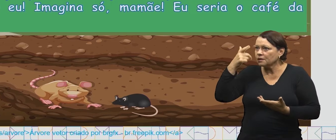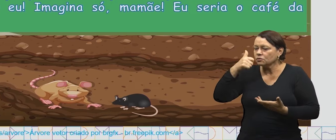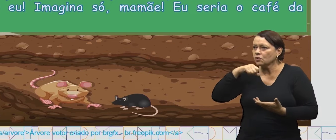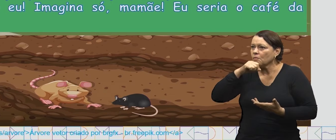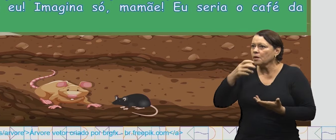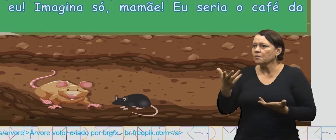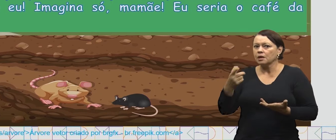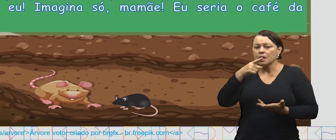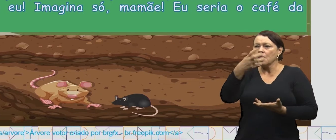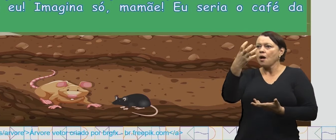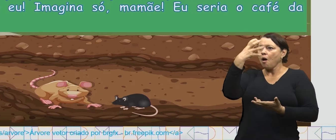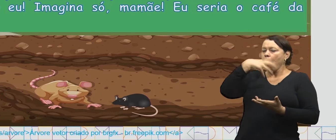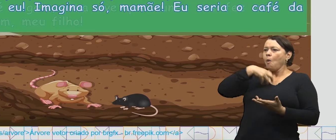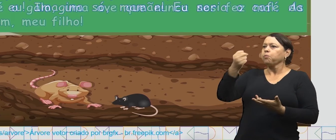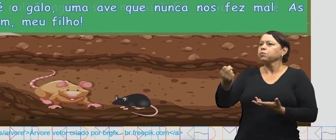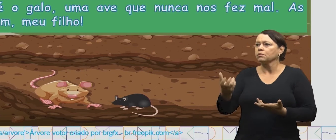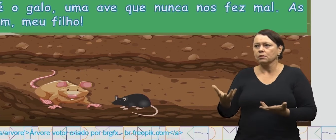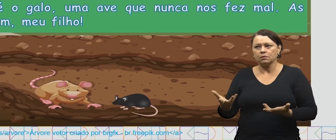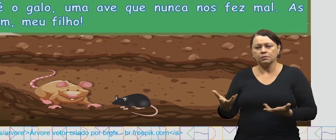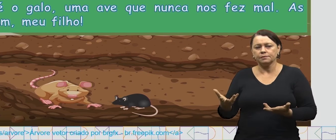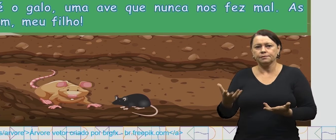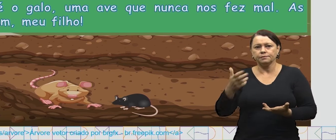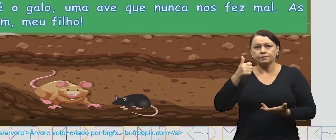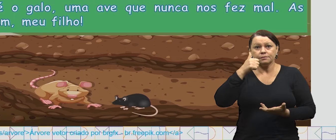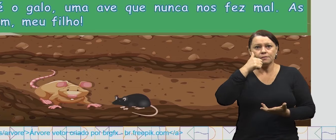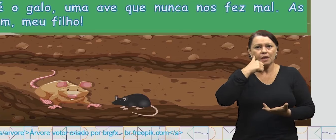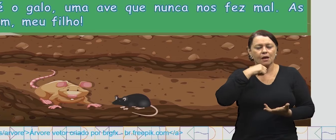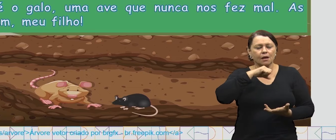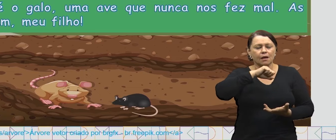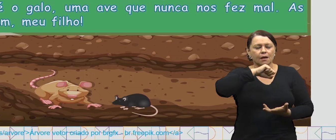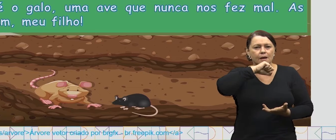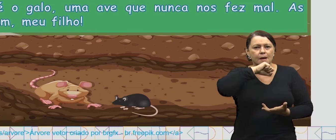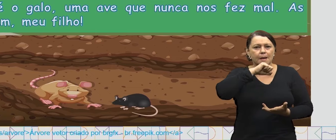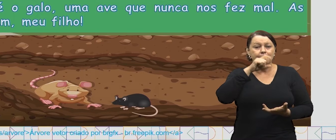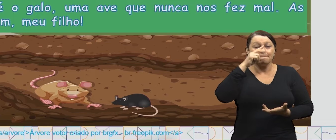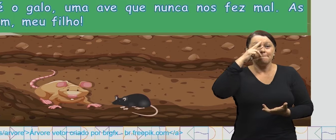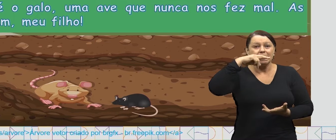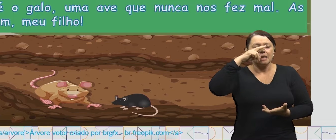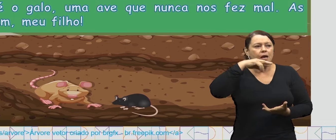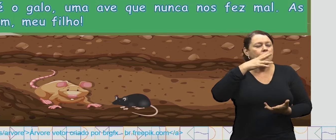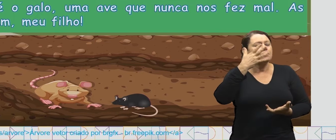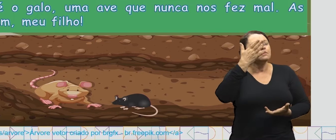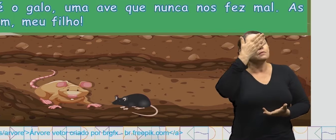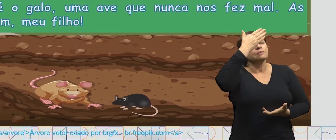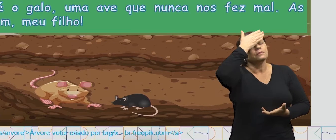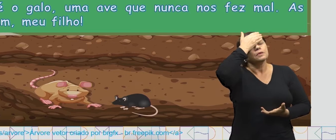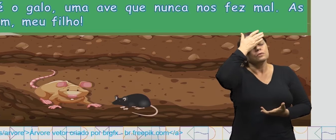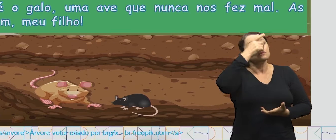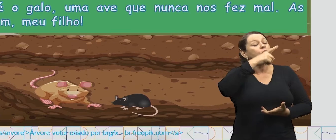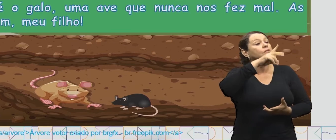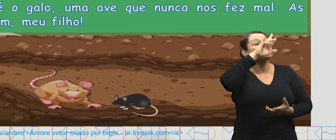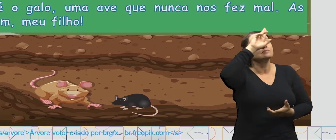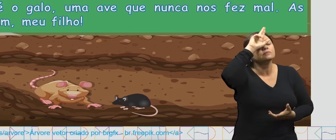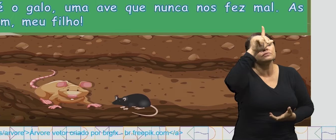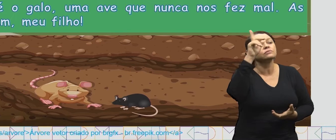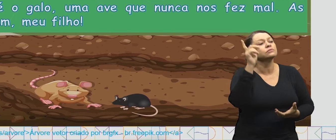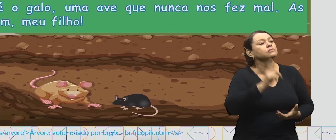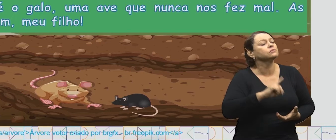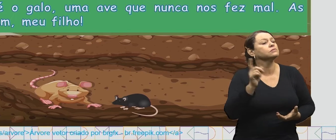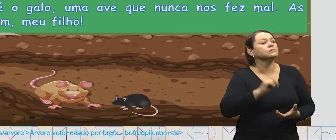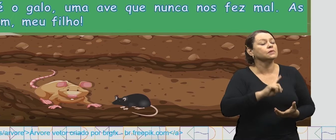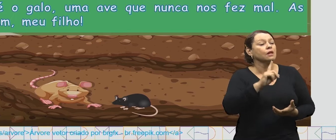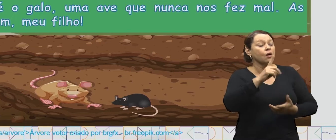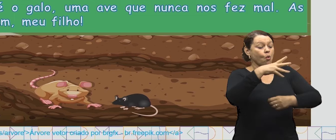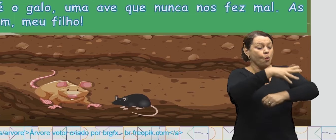eu seria o café da manhã dele. A mãe rata assustou-se e disse: "Como te enganas, meu filho?